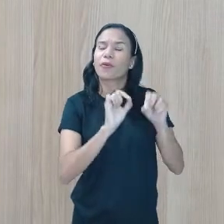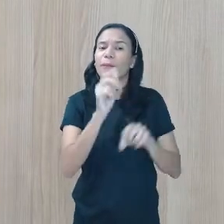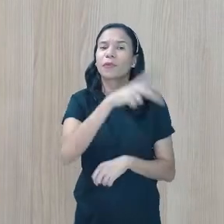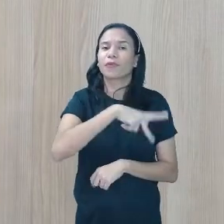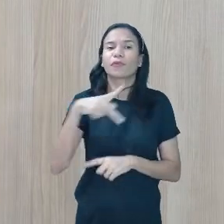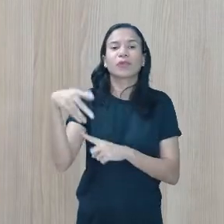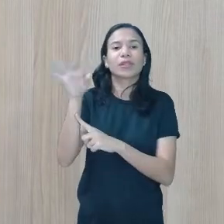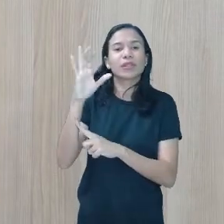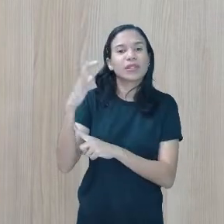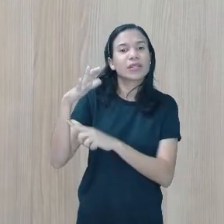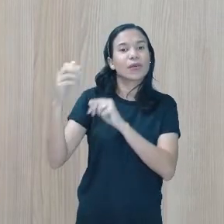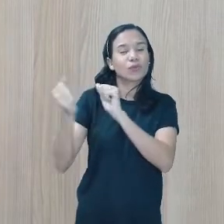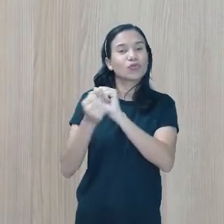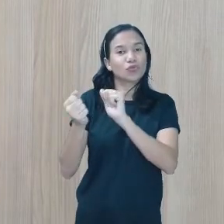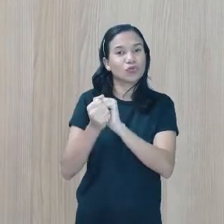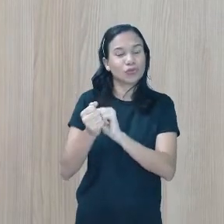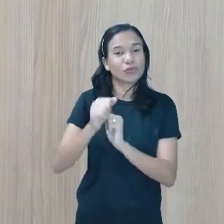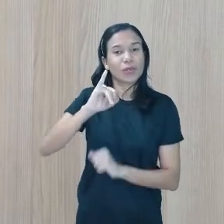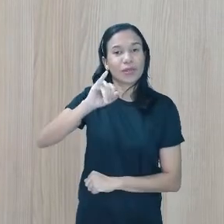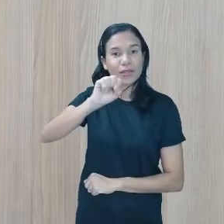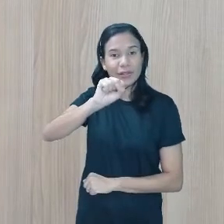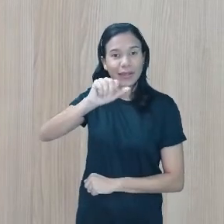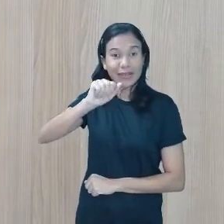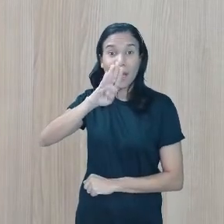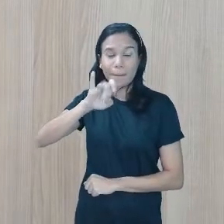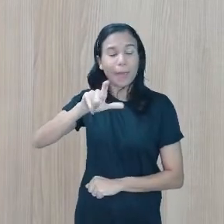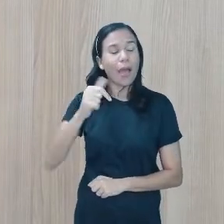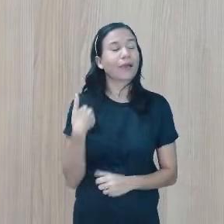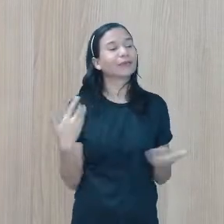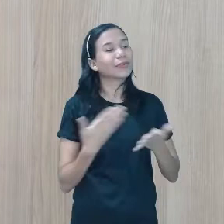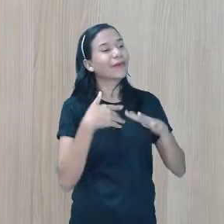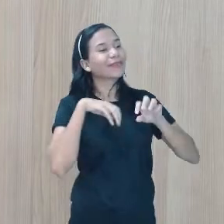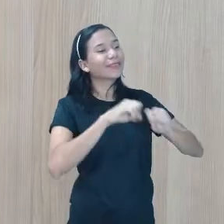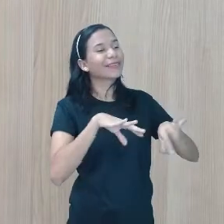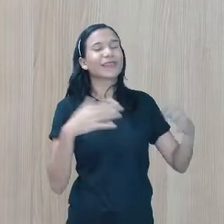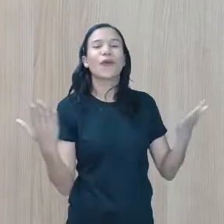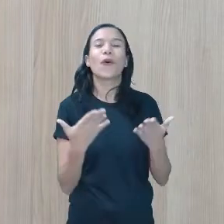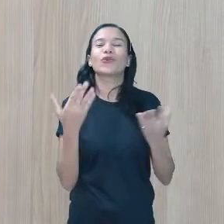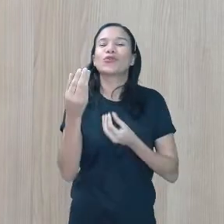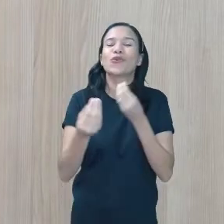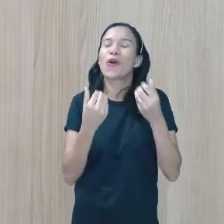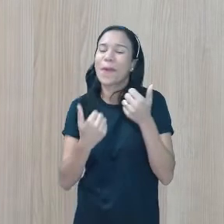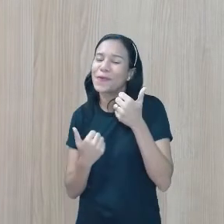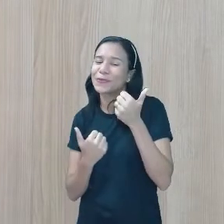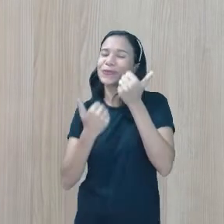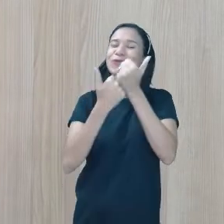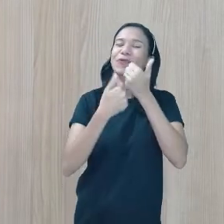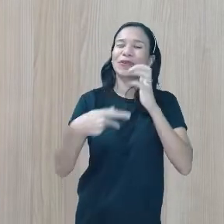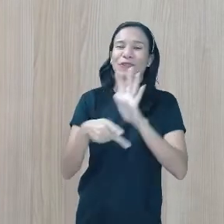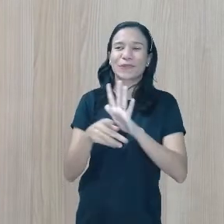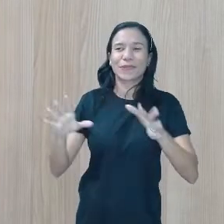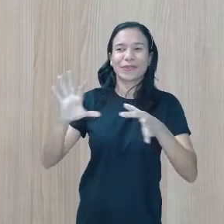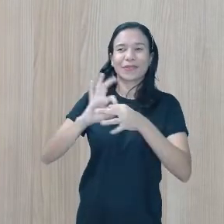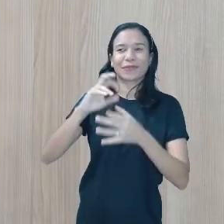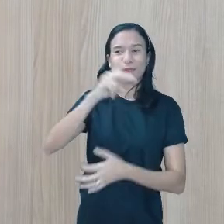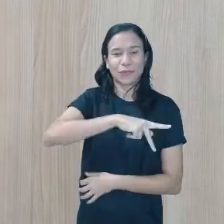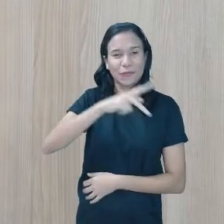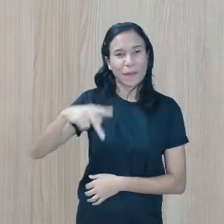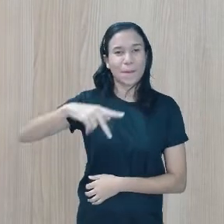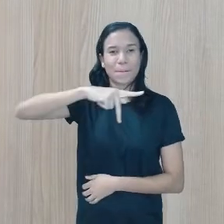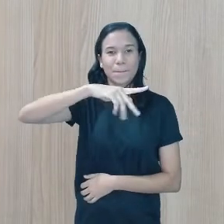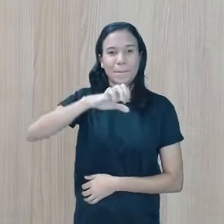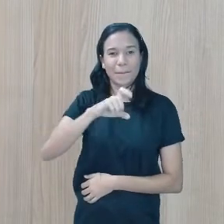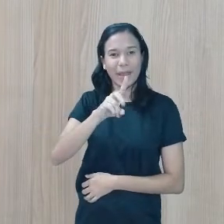de ciências, a professora Isabel fica no chat e eu fico dando minha aula. E hoje eu estou aqui dando uma mãozinha nessa parceria com o professor